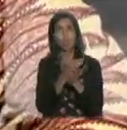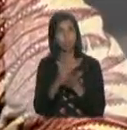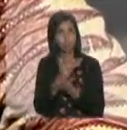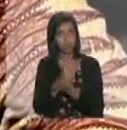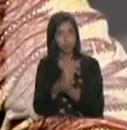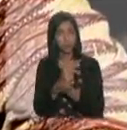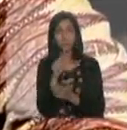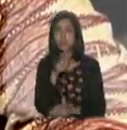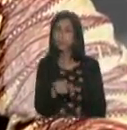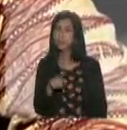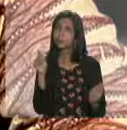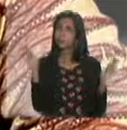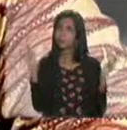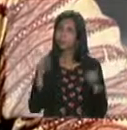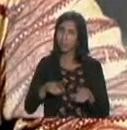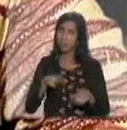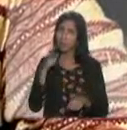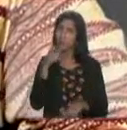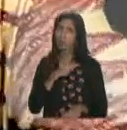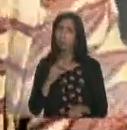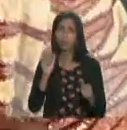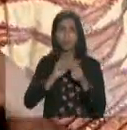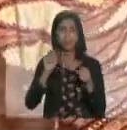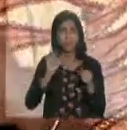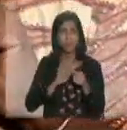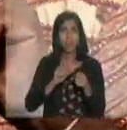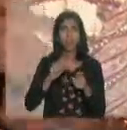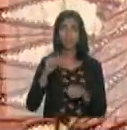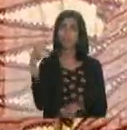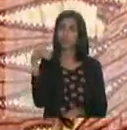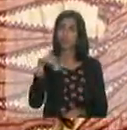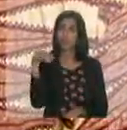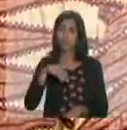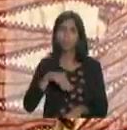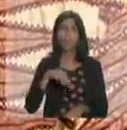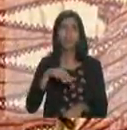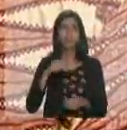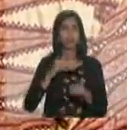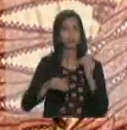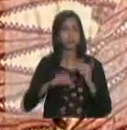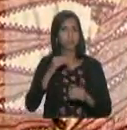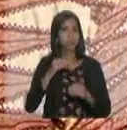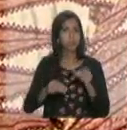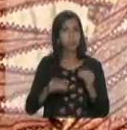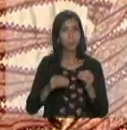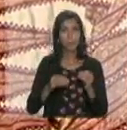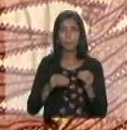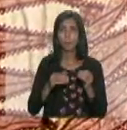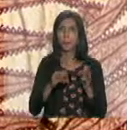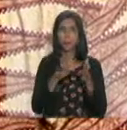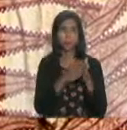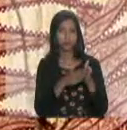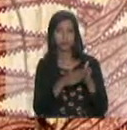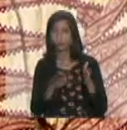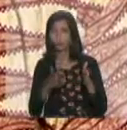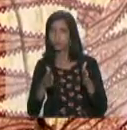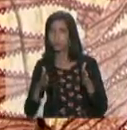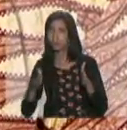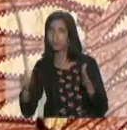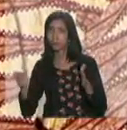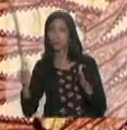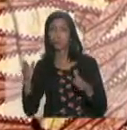Você consegue fazer a abertura, é a abertura mais longa que tem na história da